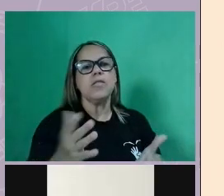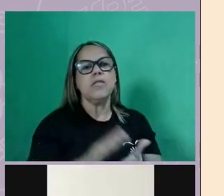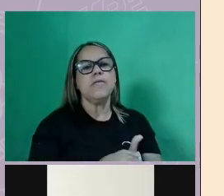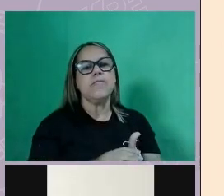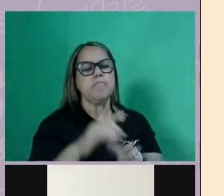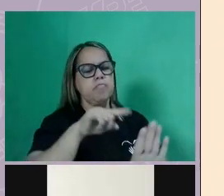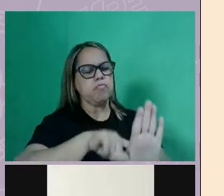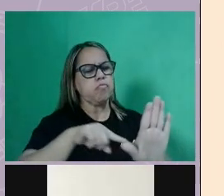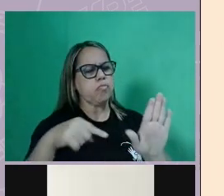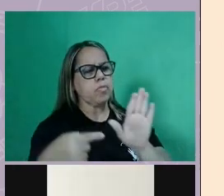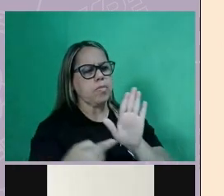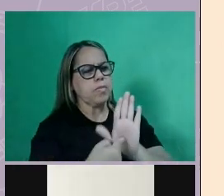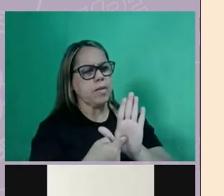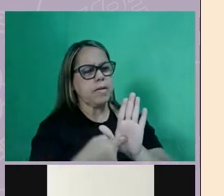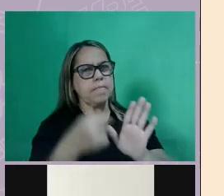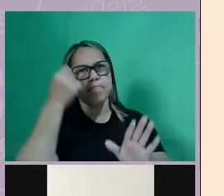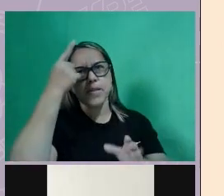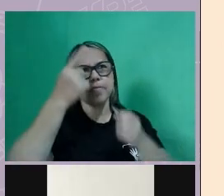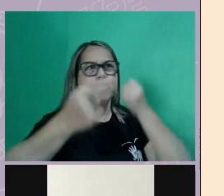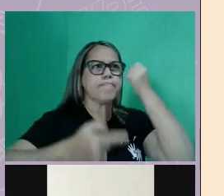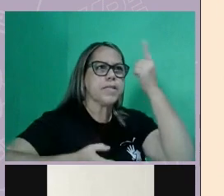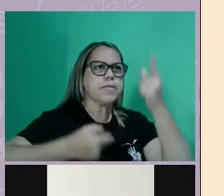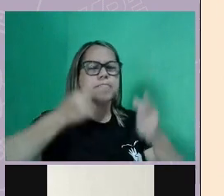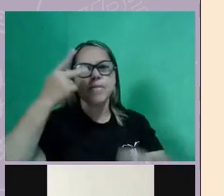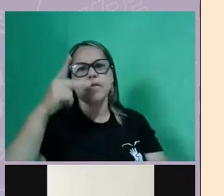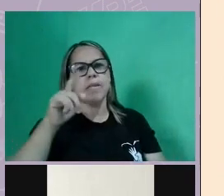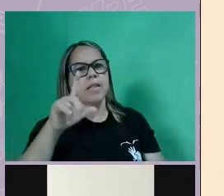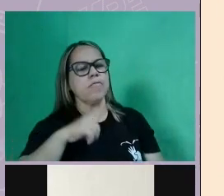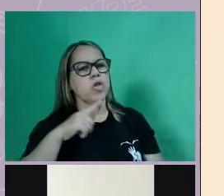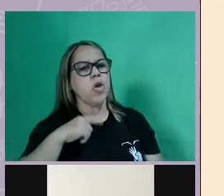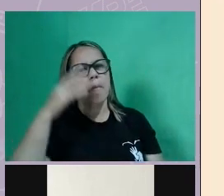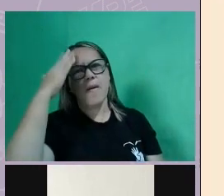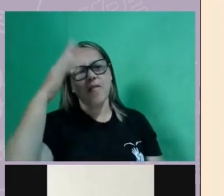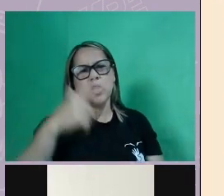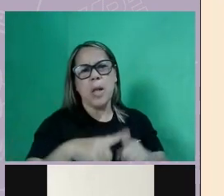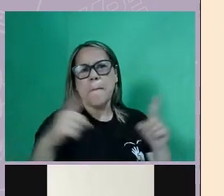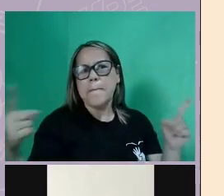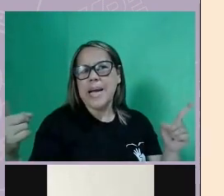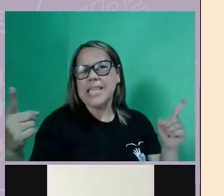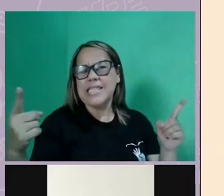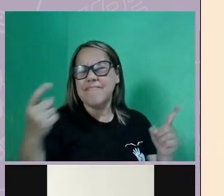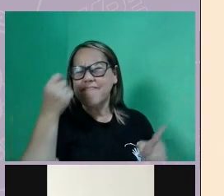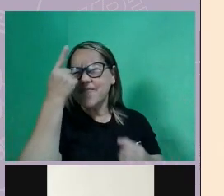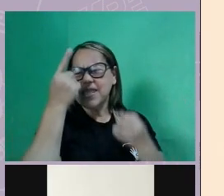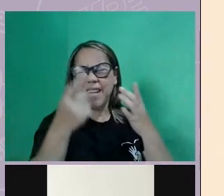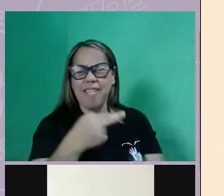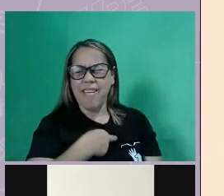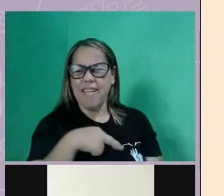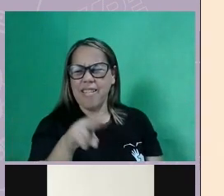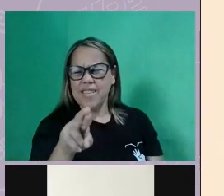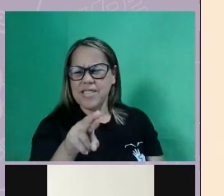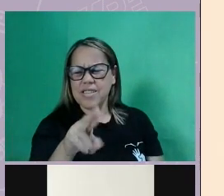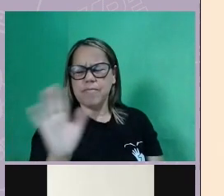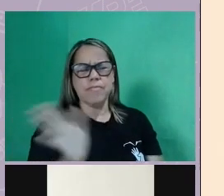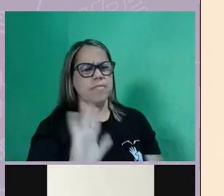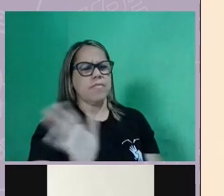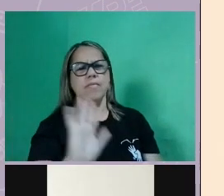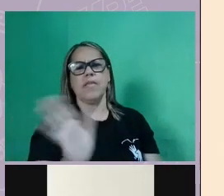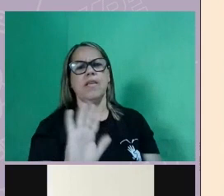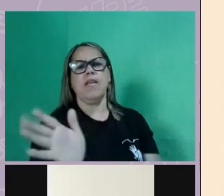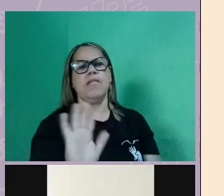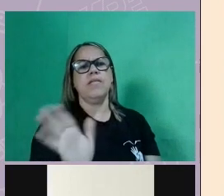expor as ideias que Platão tinha como filósofo mas ideias religiosas não pelo contrário